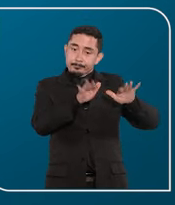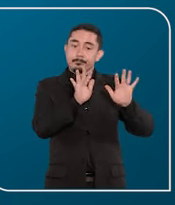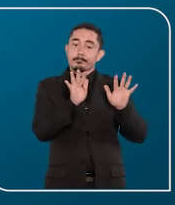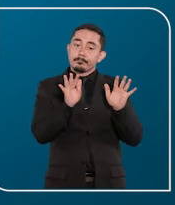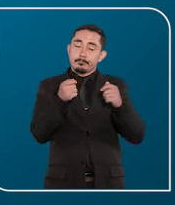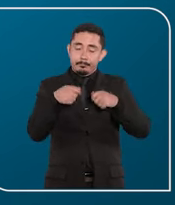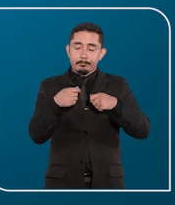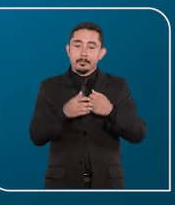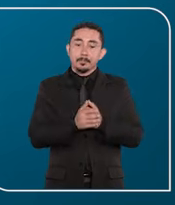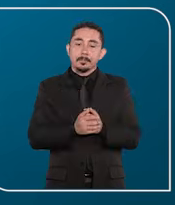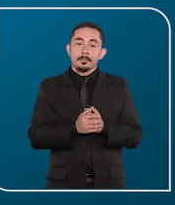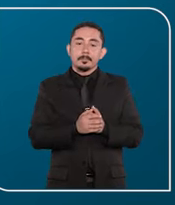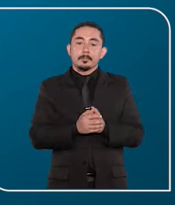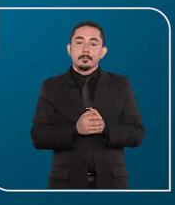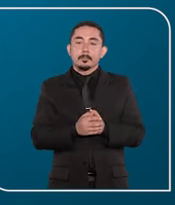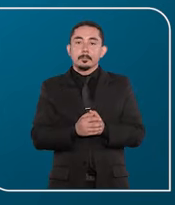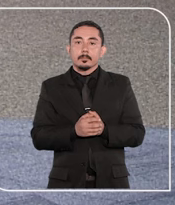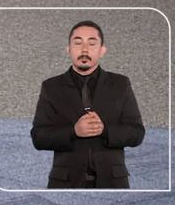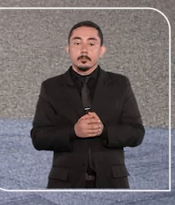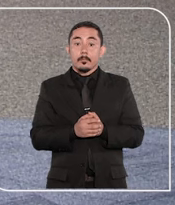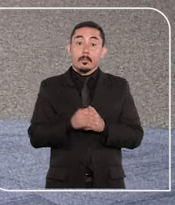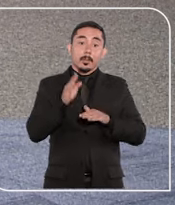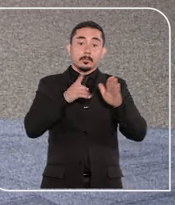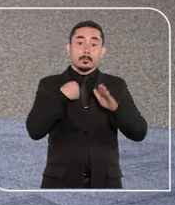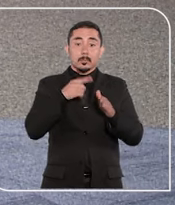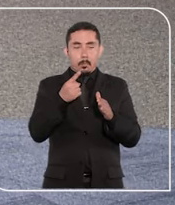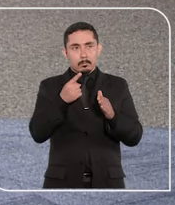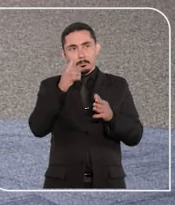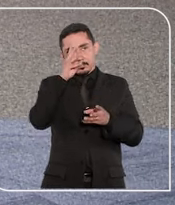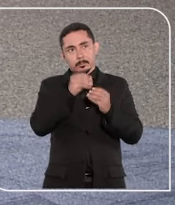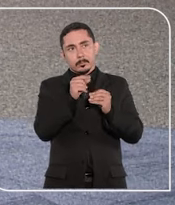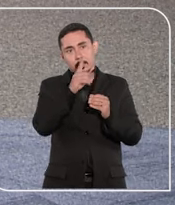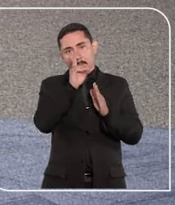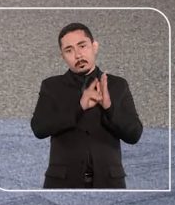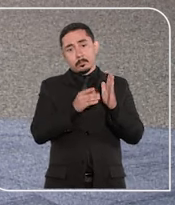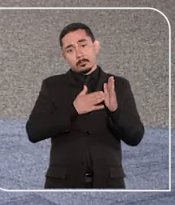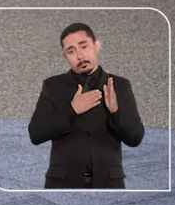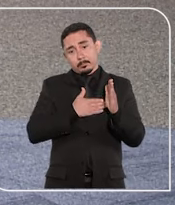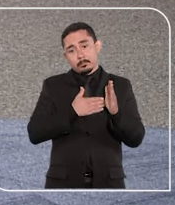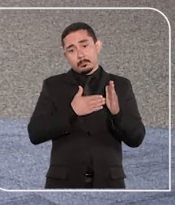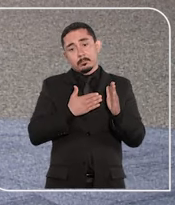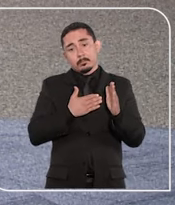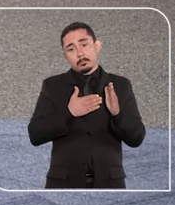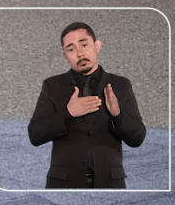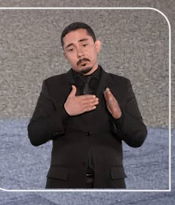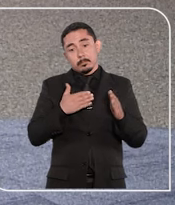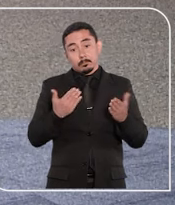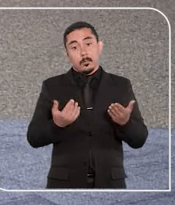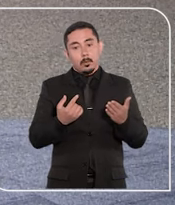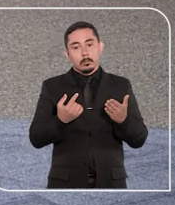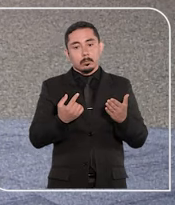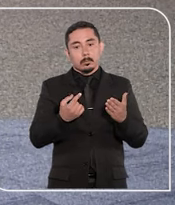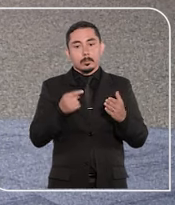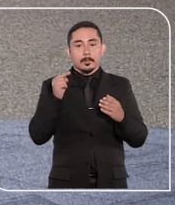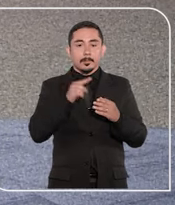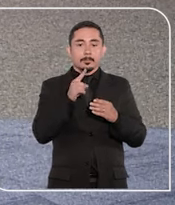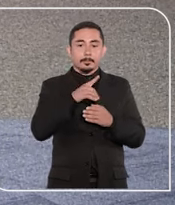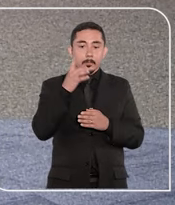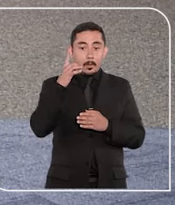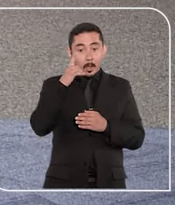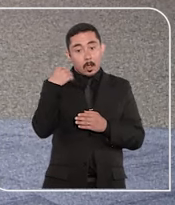mão de algumas circunstâncias que eu considero o meu direito. Tá? E o advogado, nessa sua